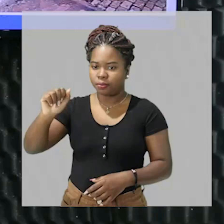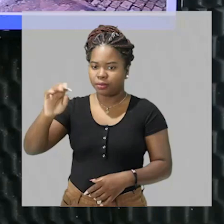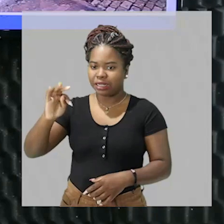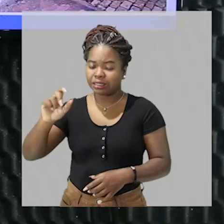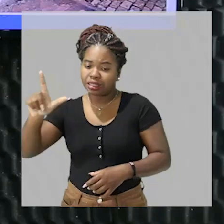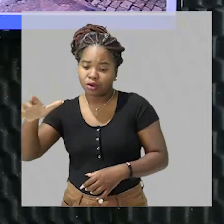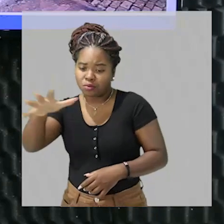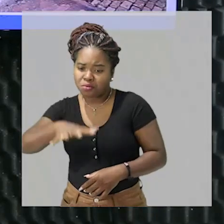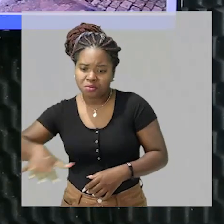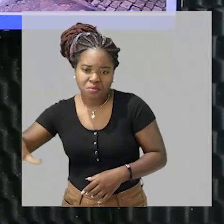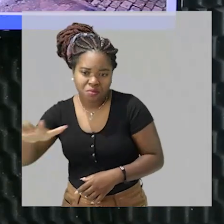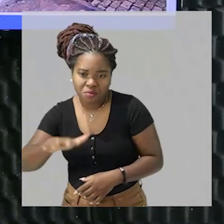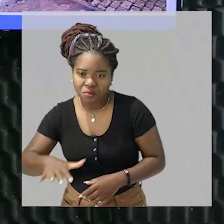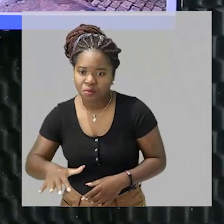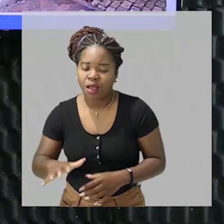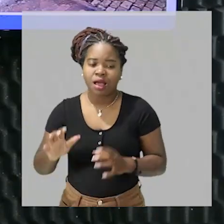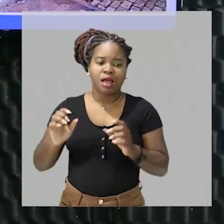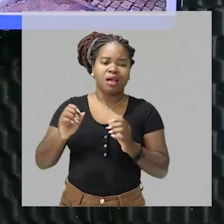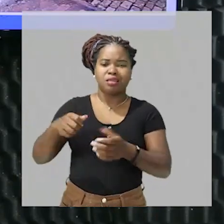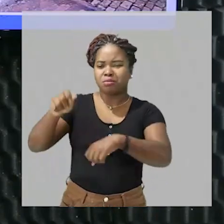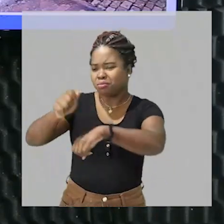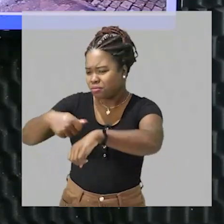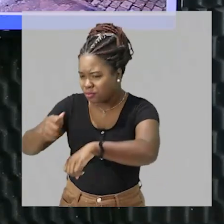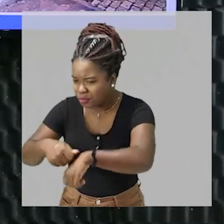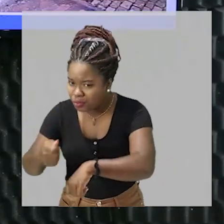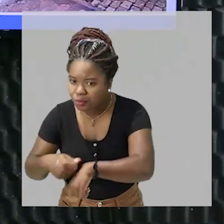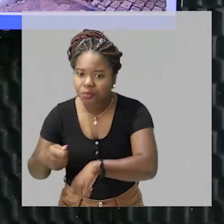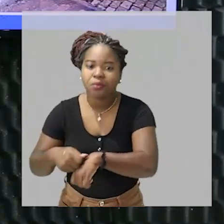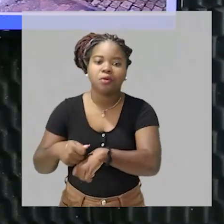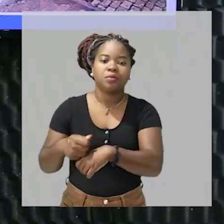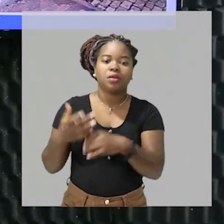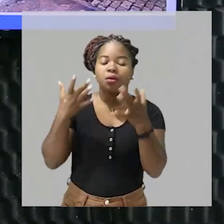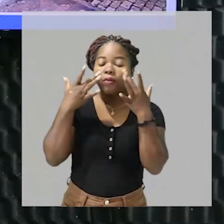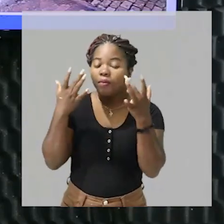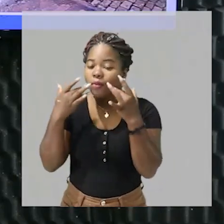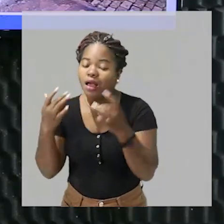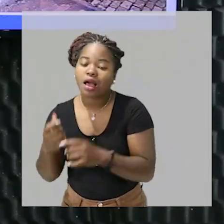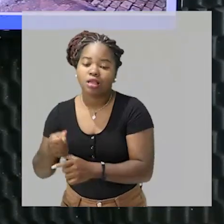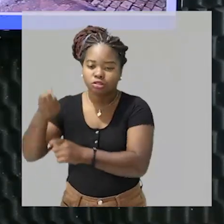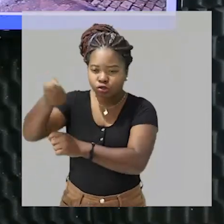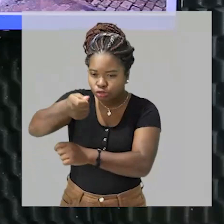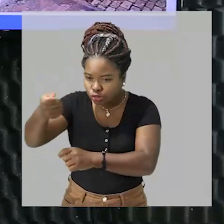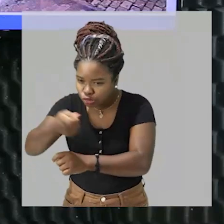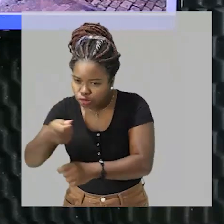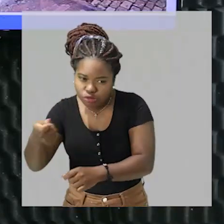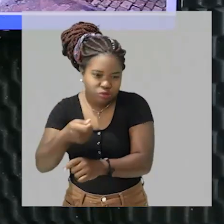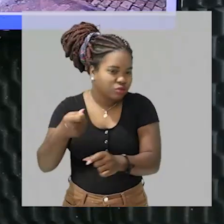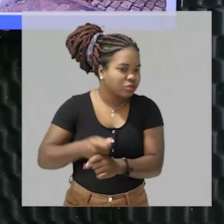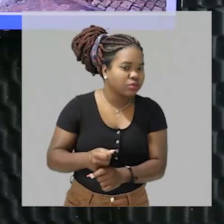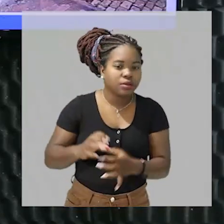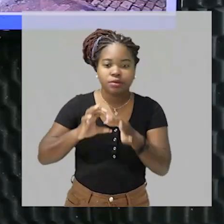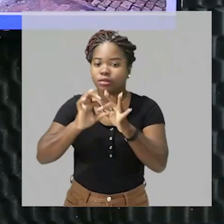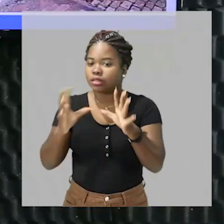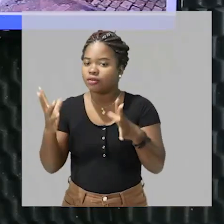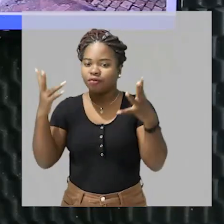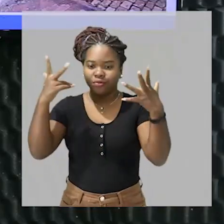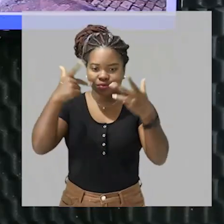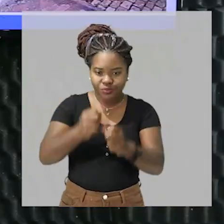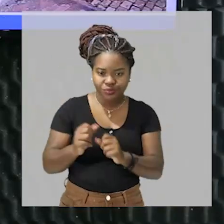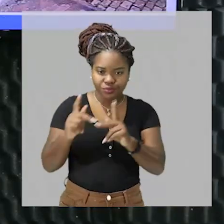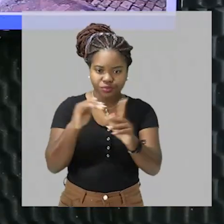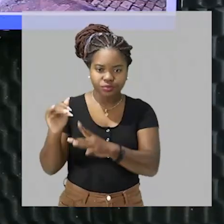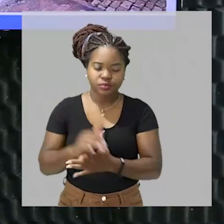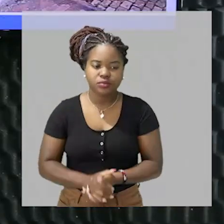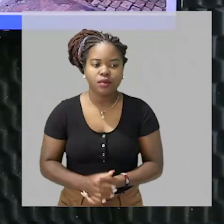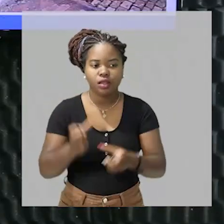extremamente simplória e pobre numa galeria a céu aberto, ou seja, o grafite é capaz de fazer mudanças gigantescas. E aí ele